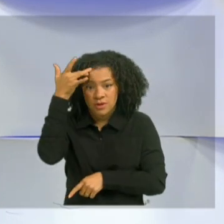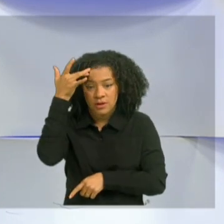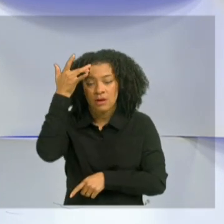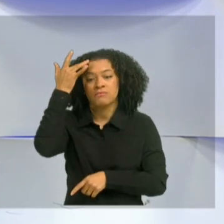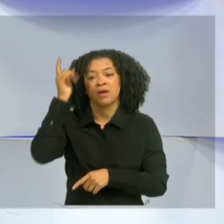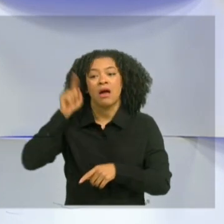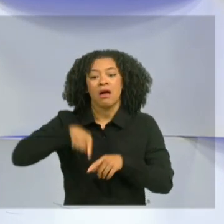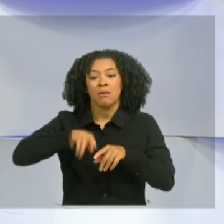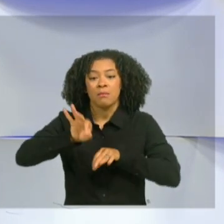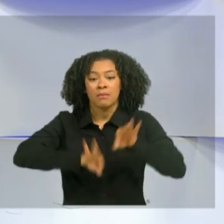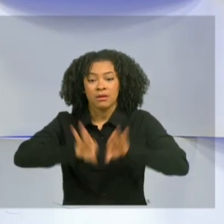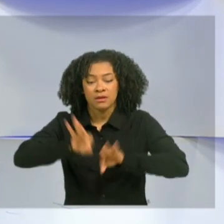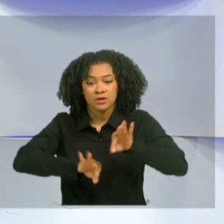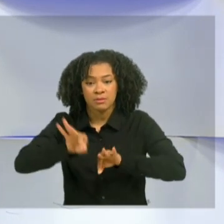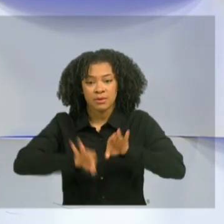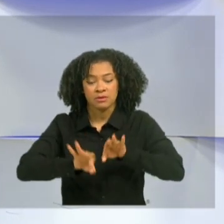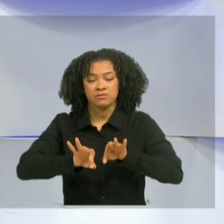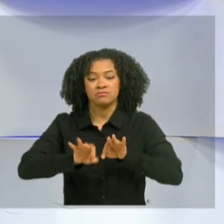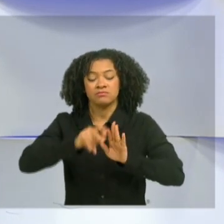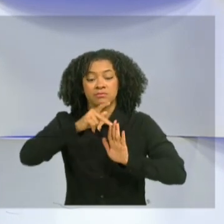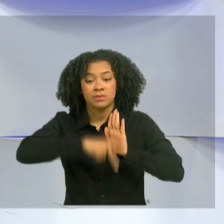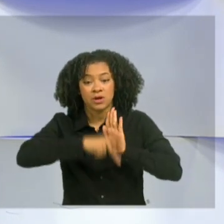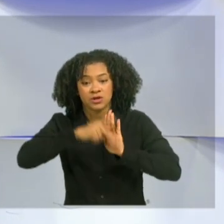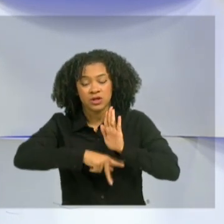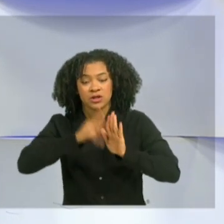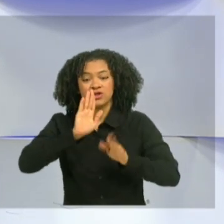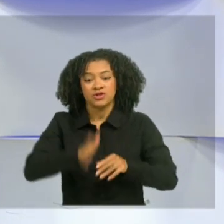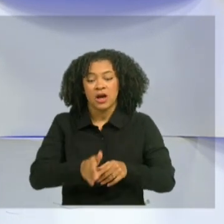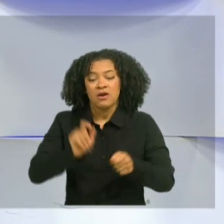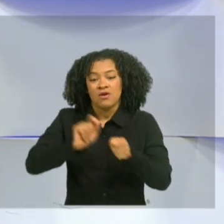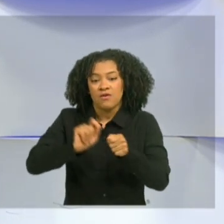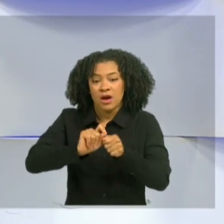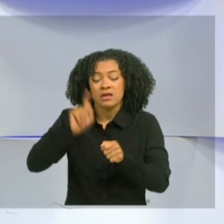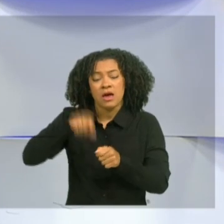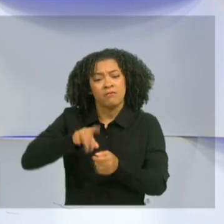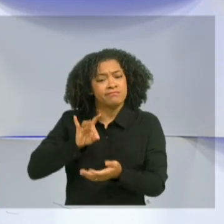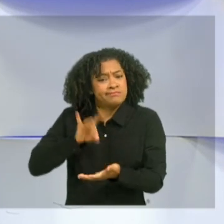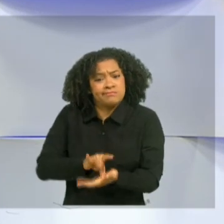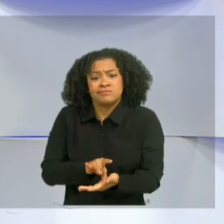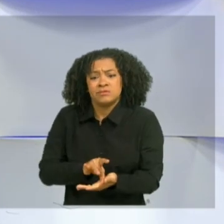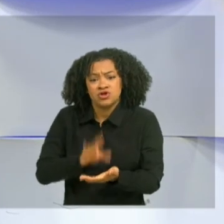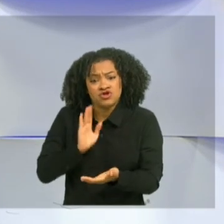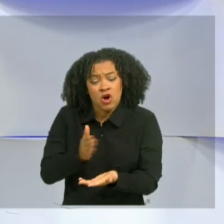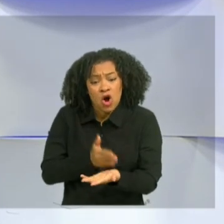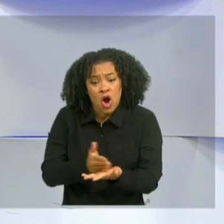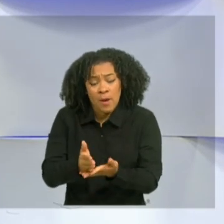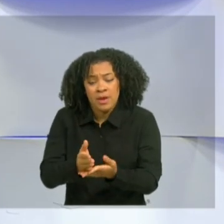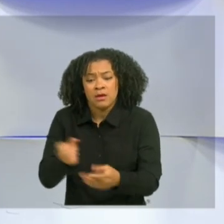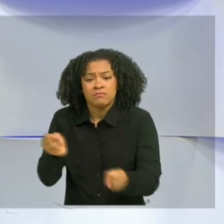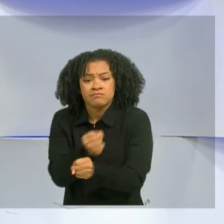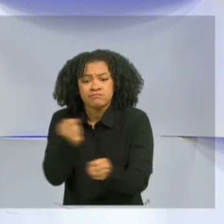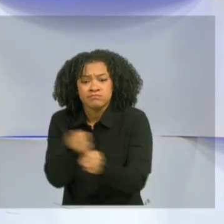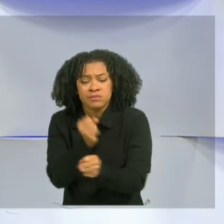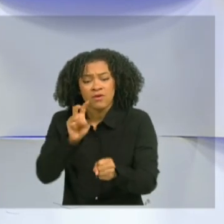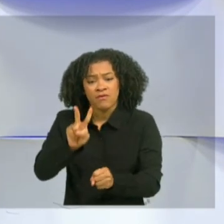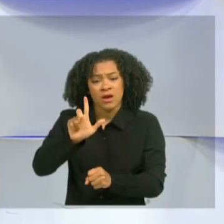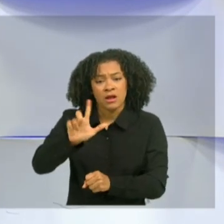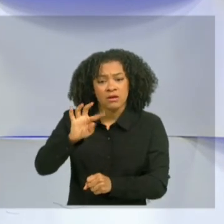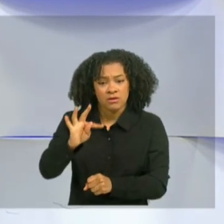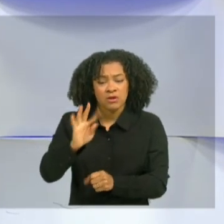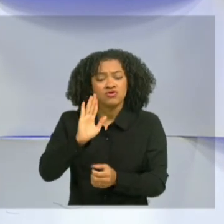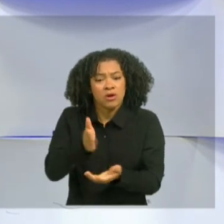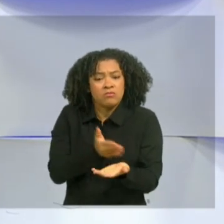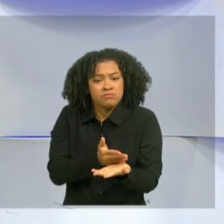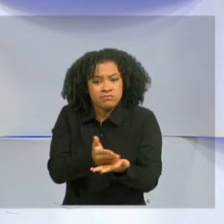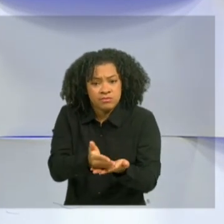planejamento assim que esse projeto que fará e que já é uma realidade já começaram as obras do VLT foi